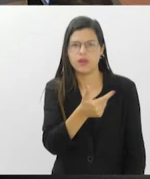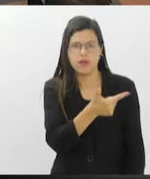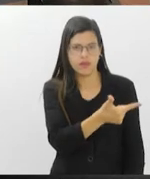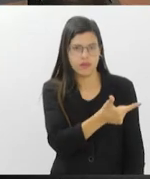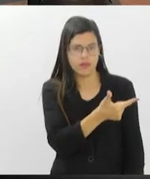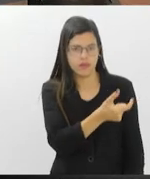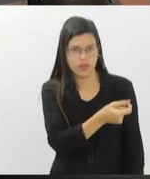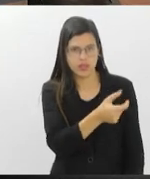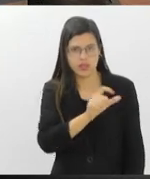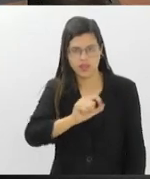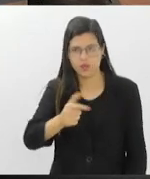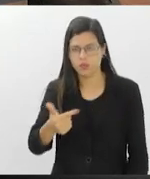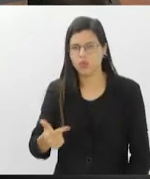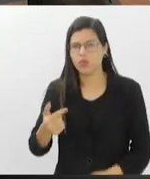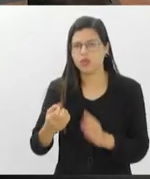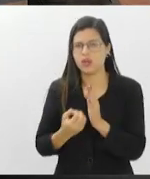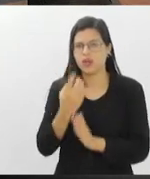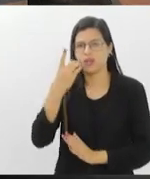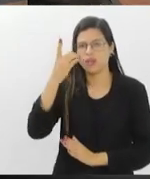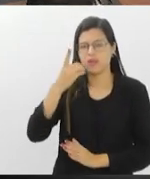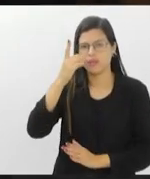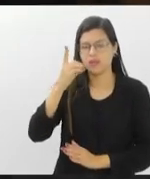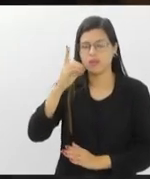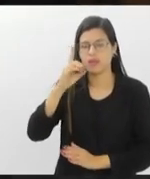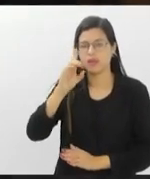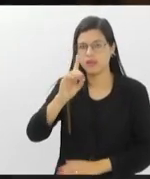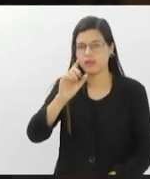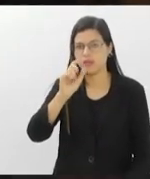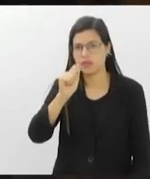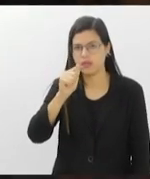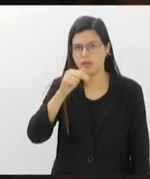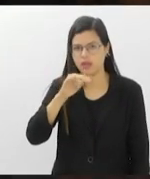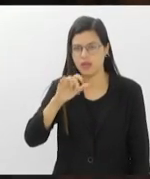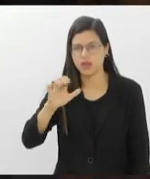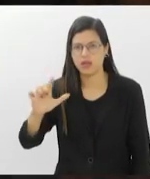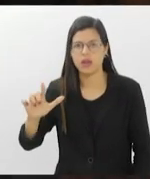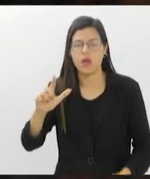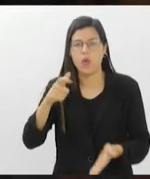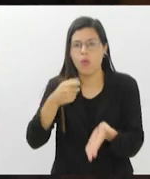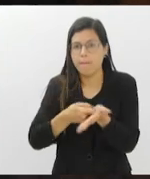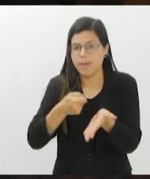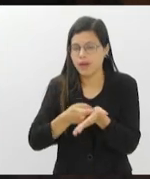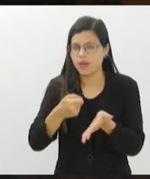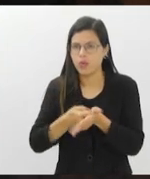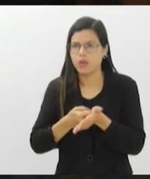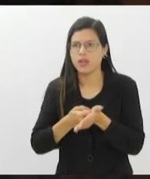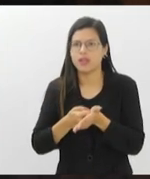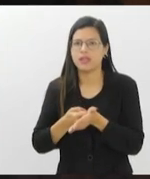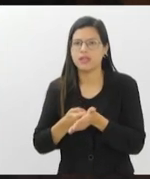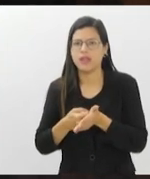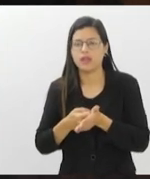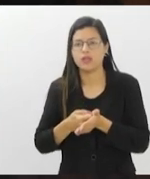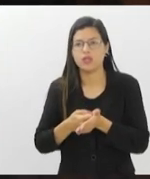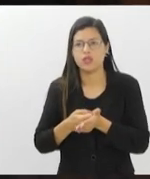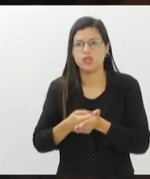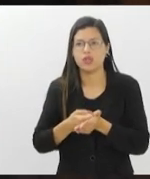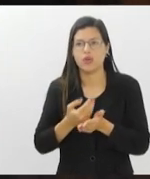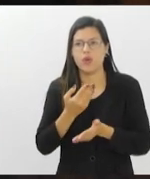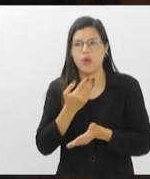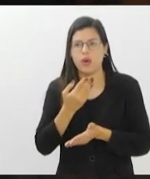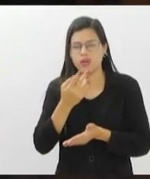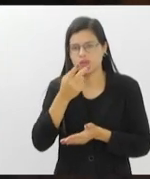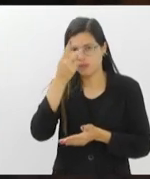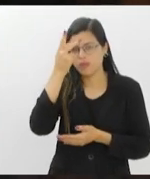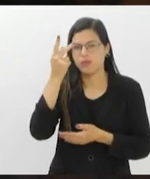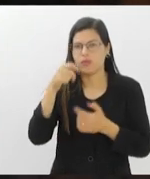Moraes e Daniel Liberon, que determina a obrigatoriedade de direcionamento dos candidatos a concurso público